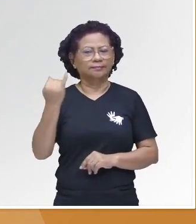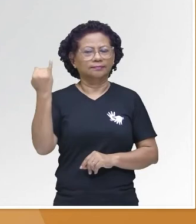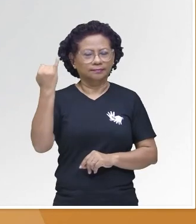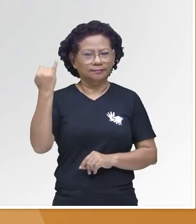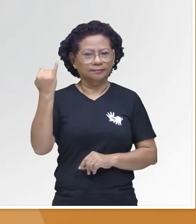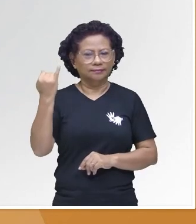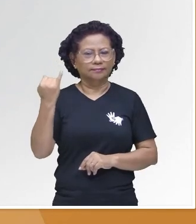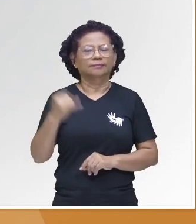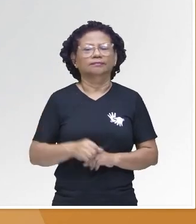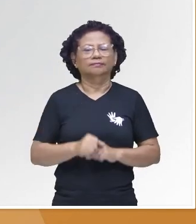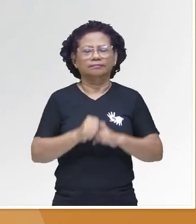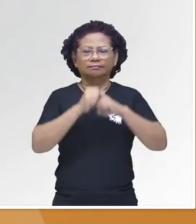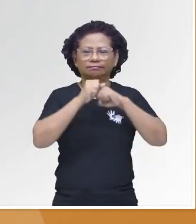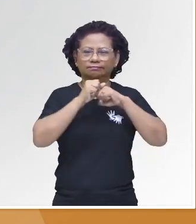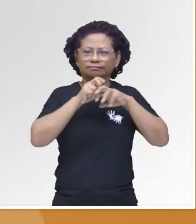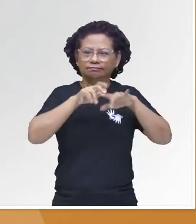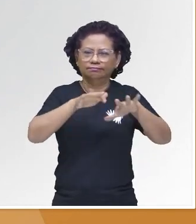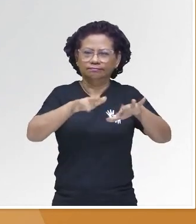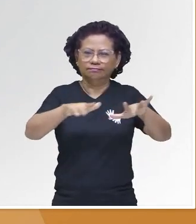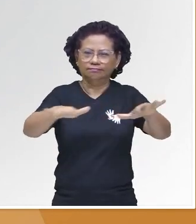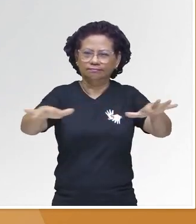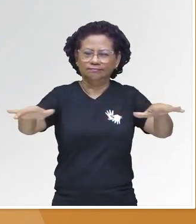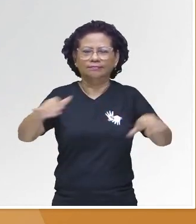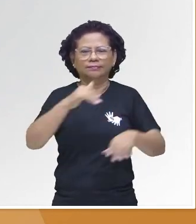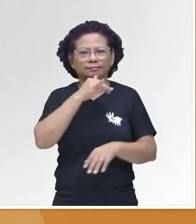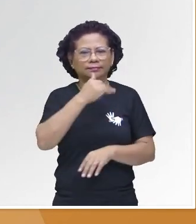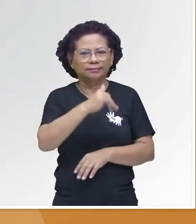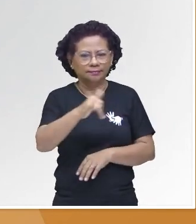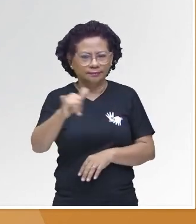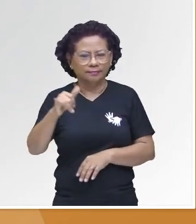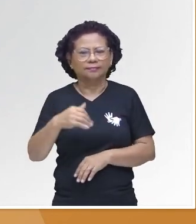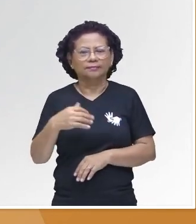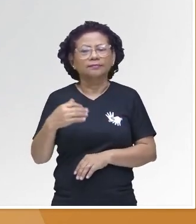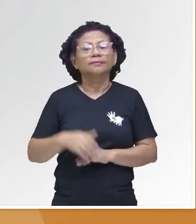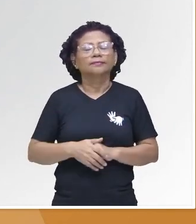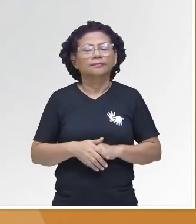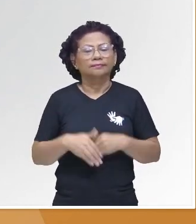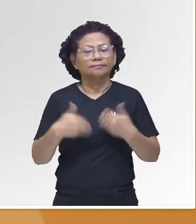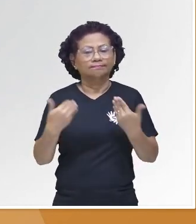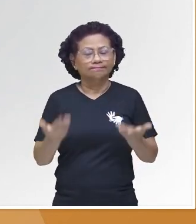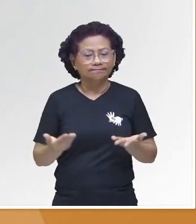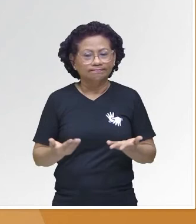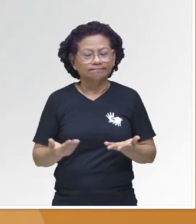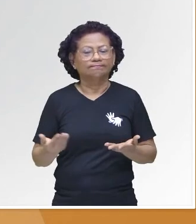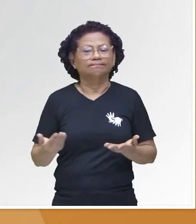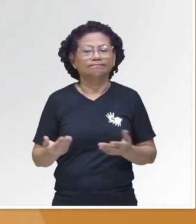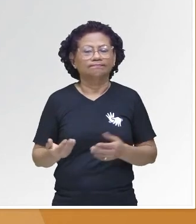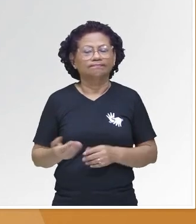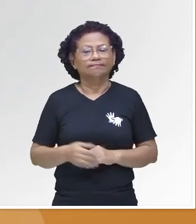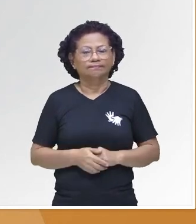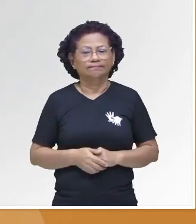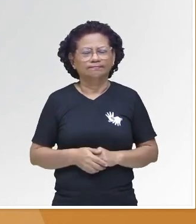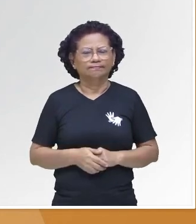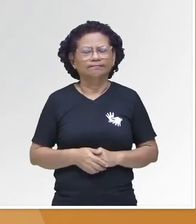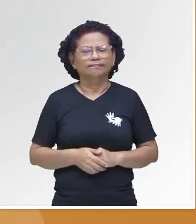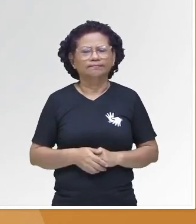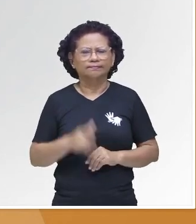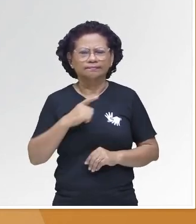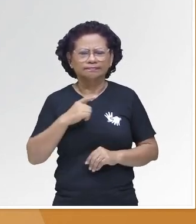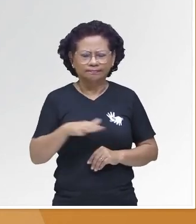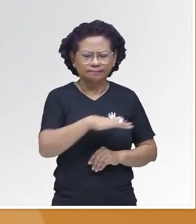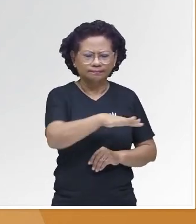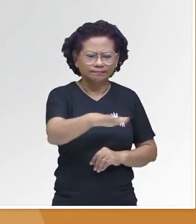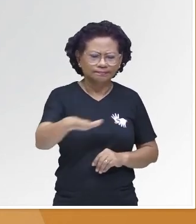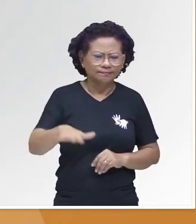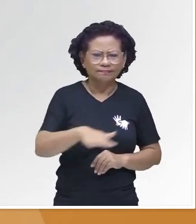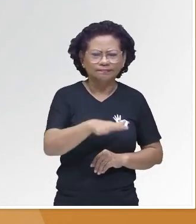produzidas energias, armazenados, tá? Essa energia ela é ideal para as áreas litorâneas, justamente porque a